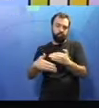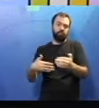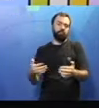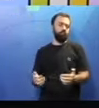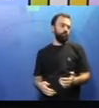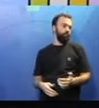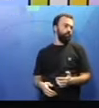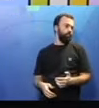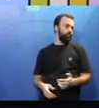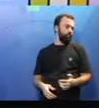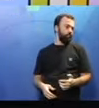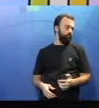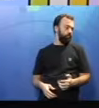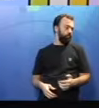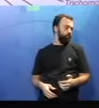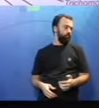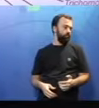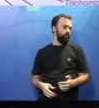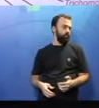várias espécies.